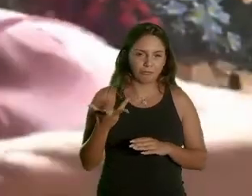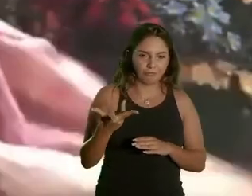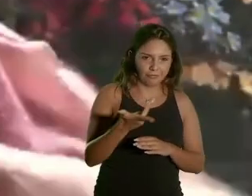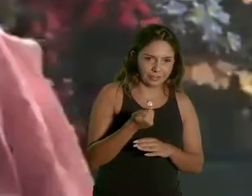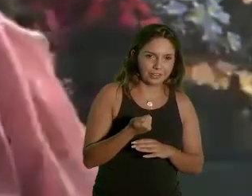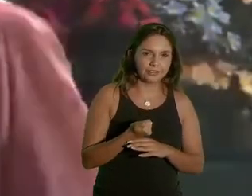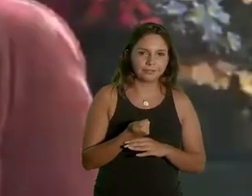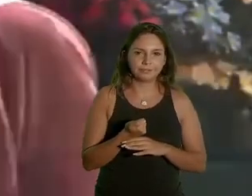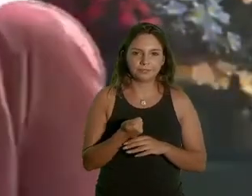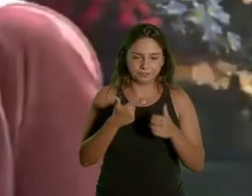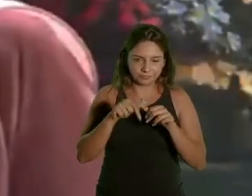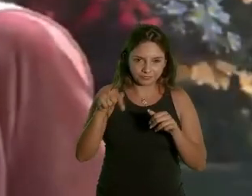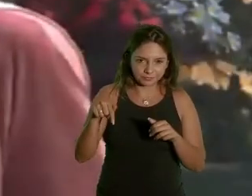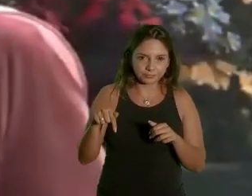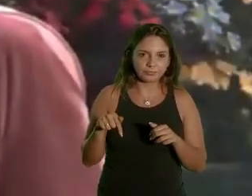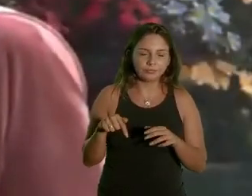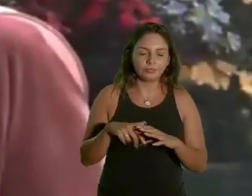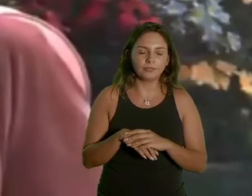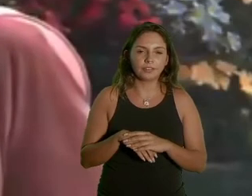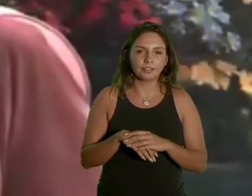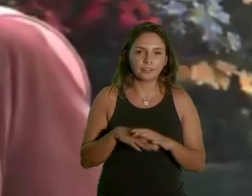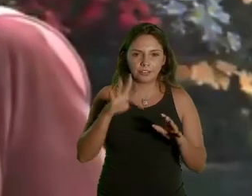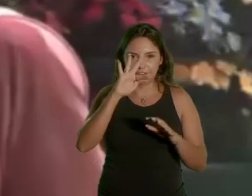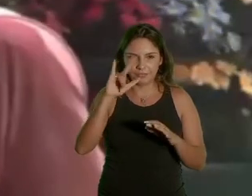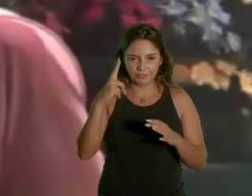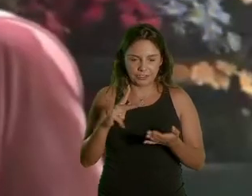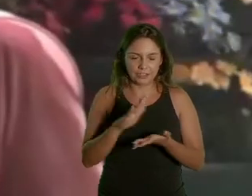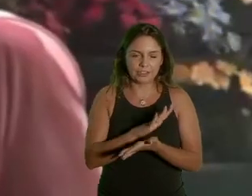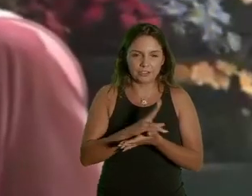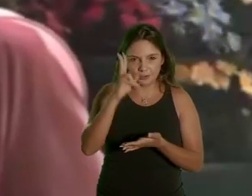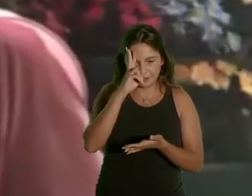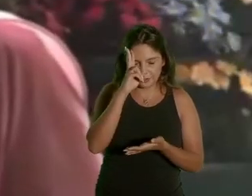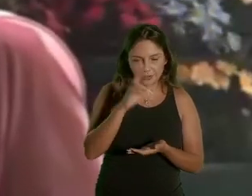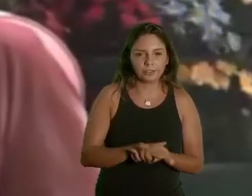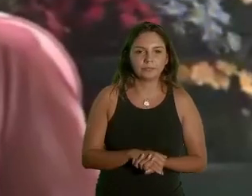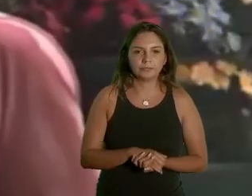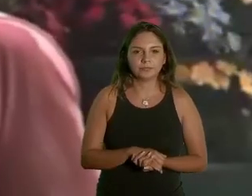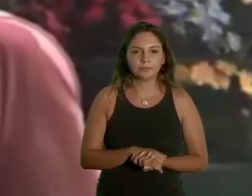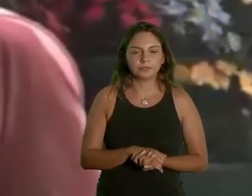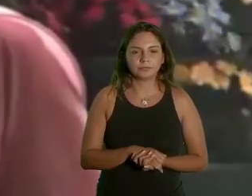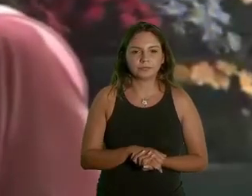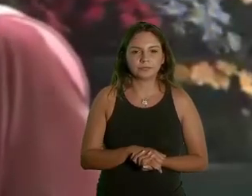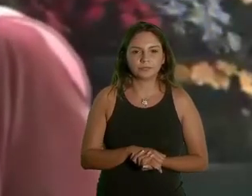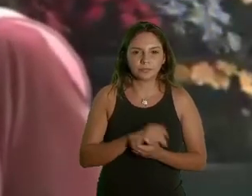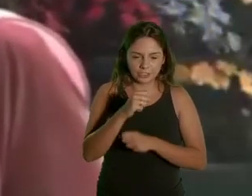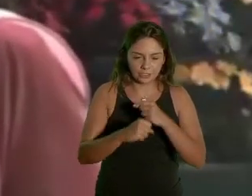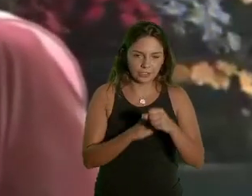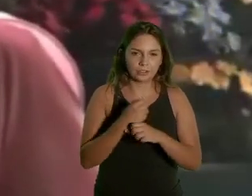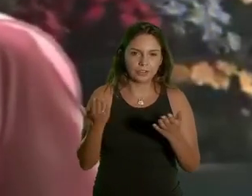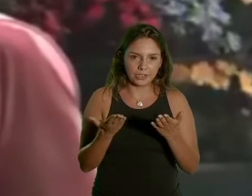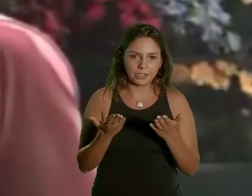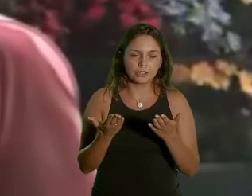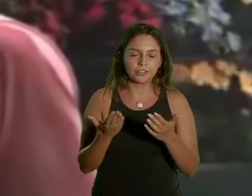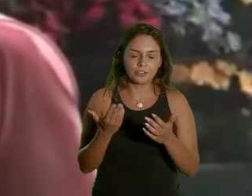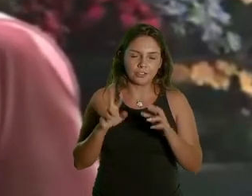fantástica de estar nesse Filiaraxá histórico desse ano